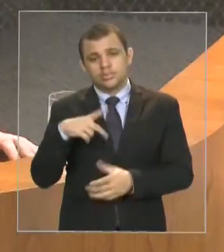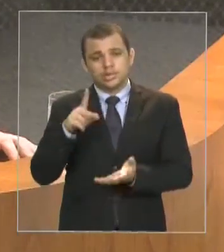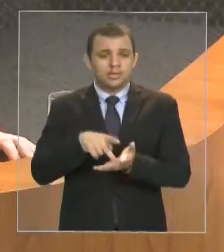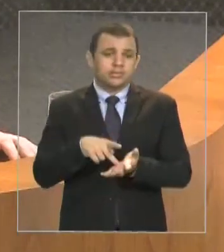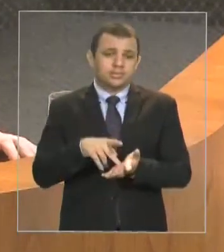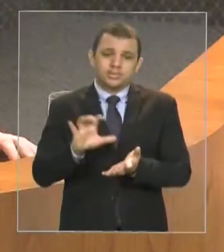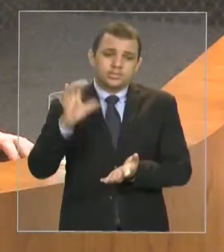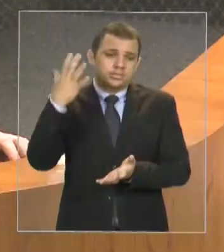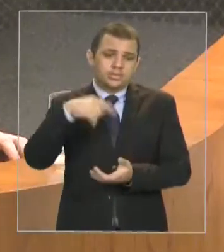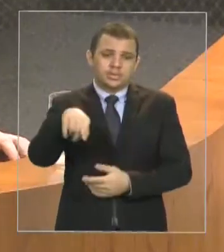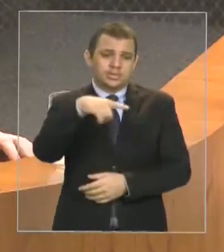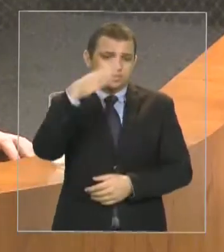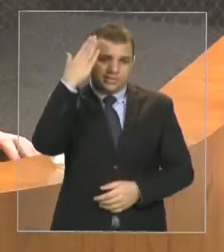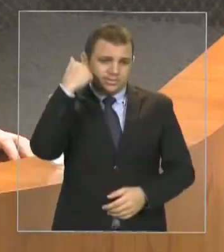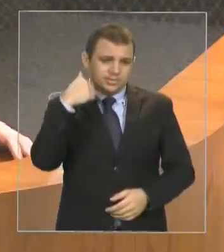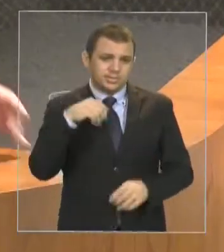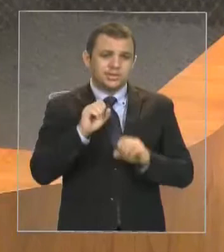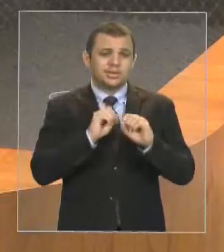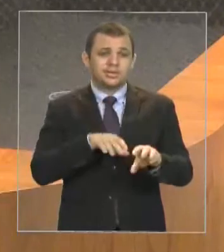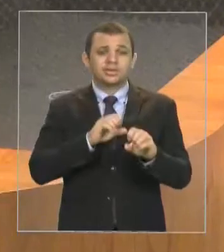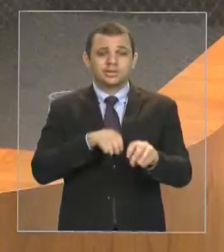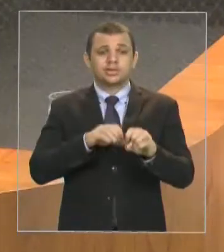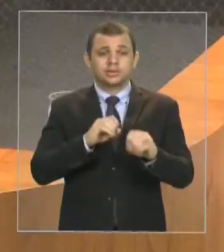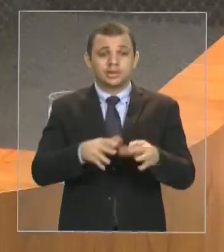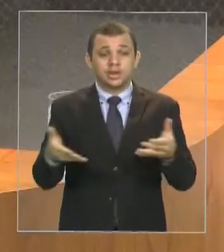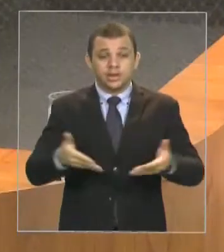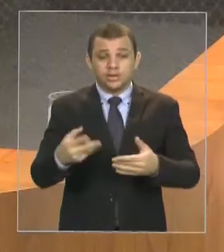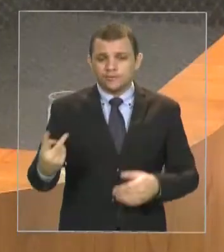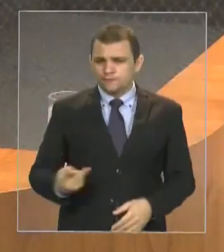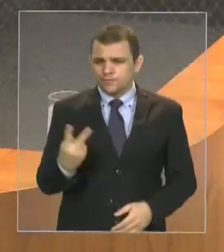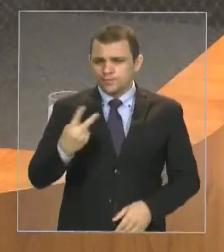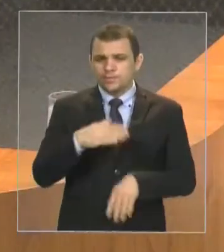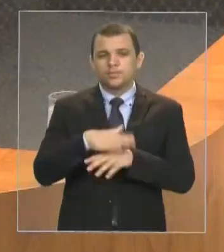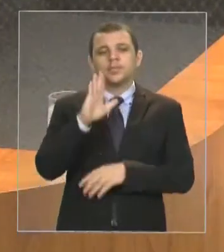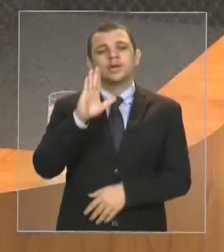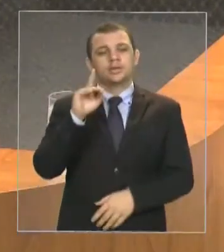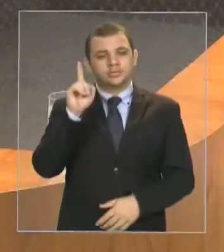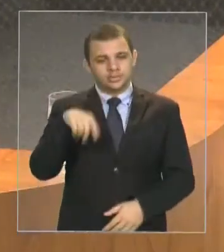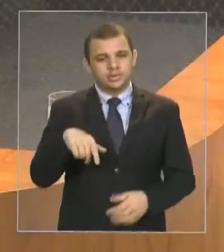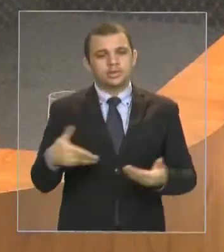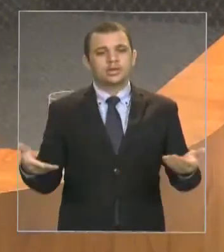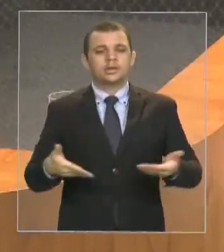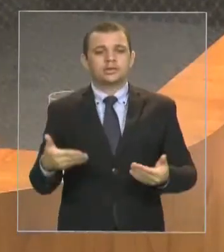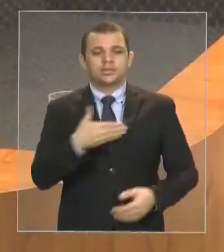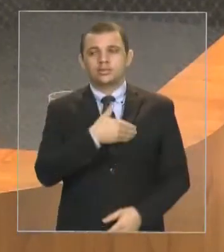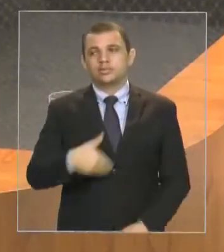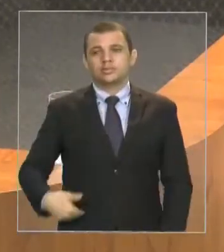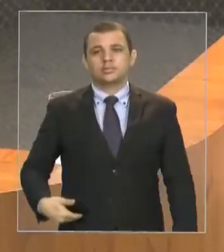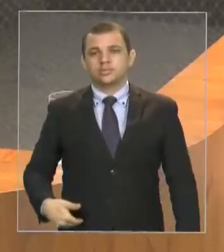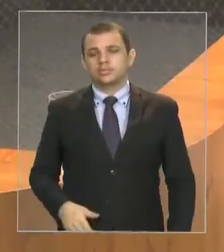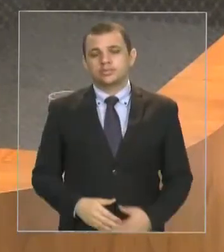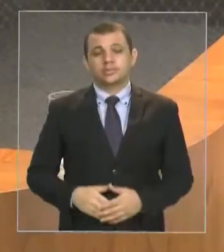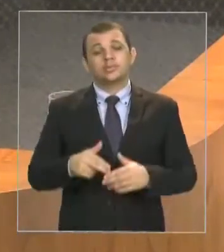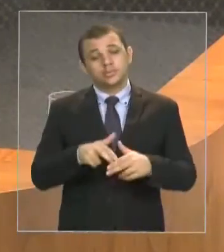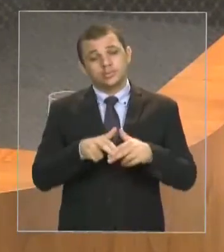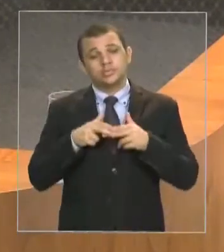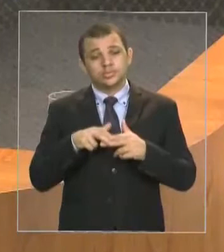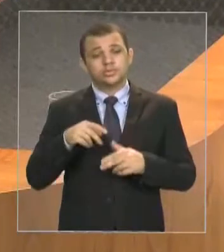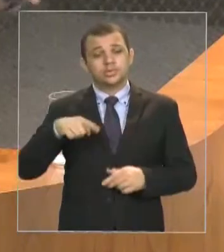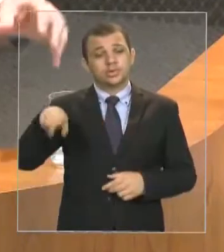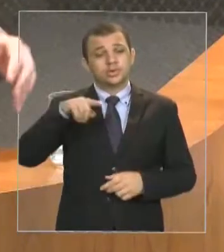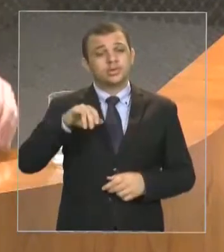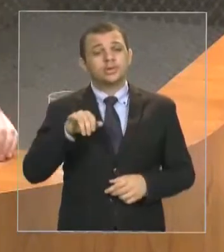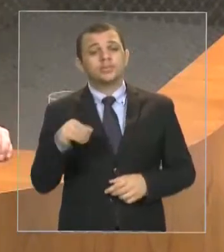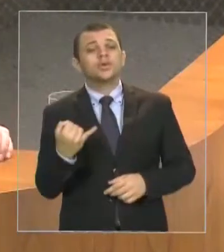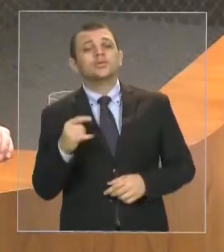sabem que a educação nunca foi tão valorizada no Maranhão quanto no atual governo. E, por isso, preferem o